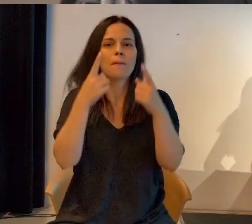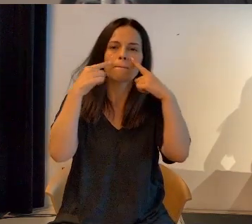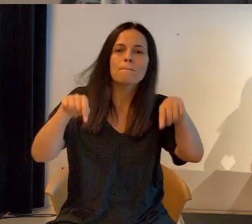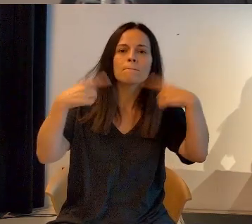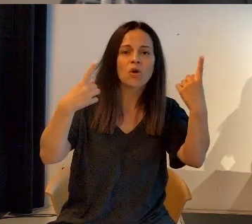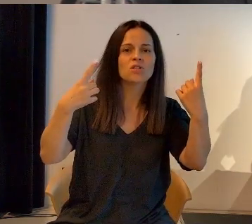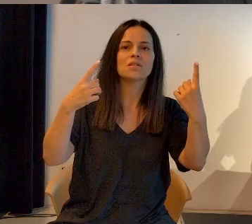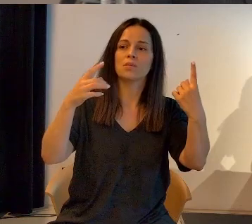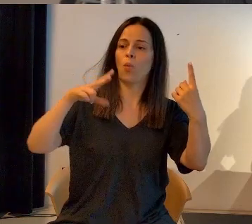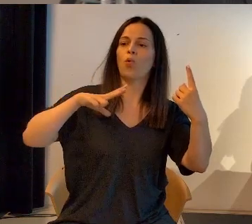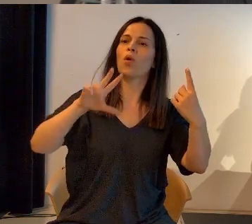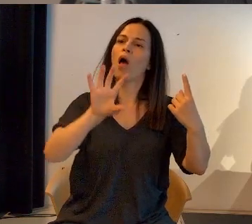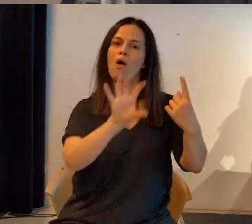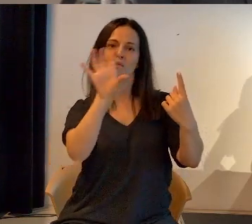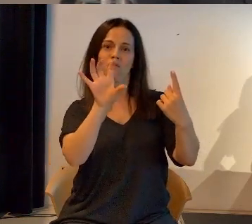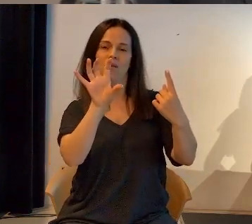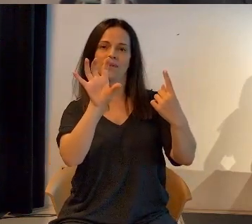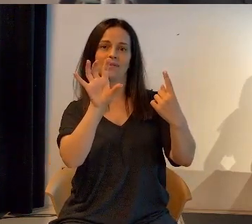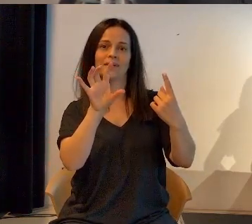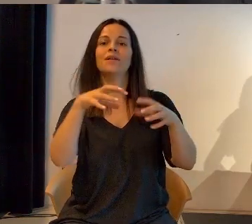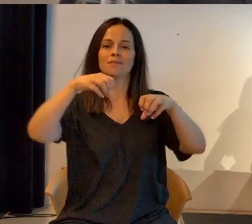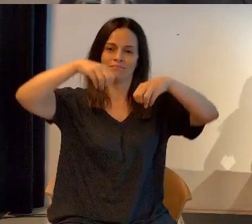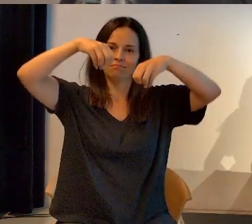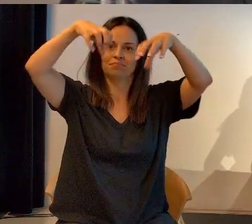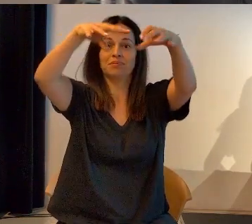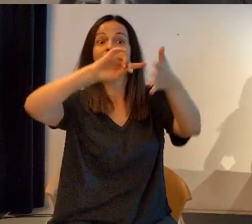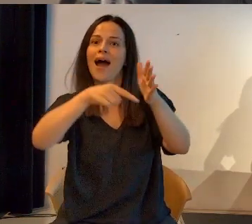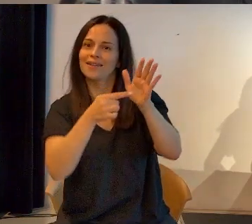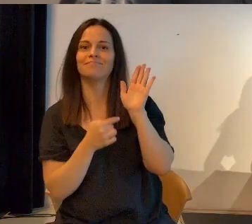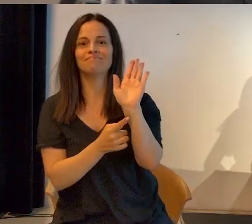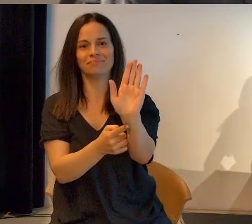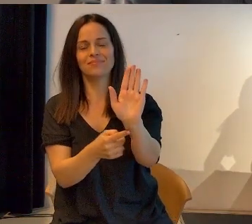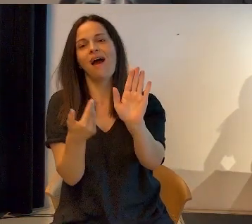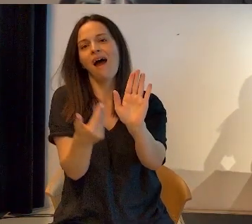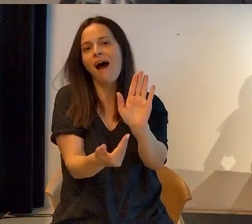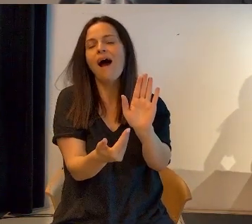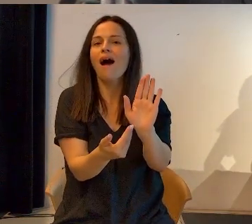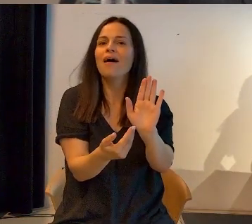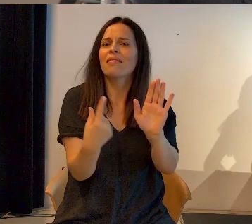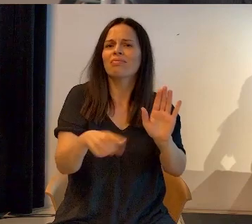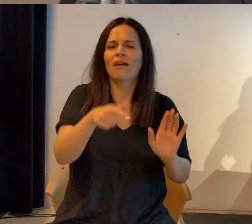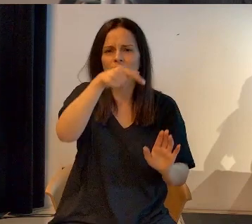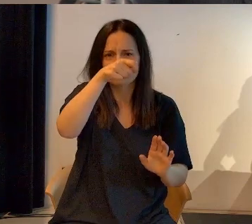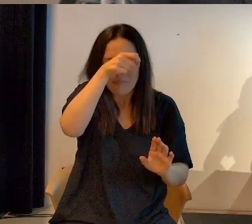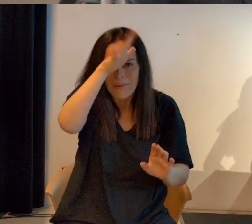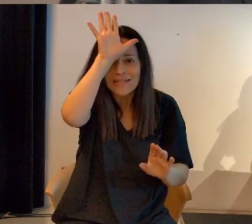Portugal como a imagem dos chapéus de Águeda, e isto é uma novidade porque já vai além um bocadinho do Galo de Barcelos, e